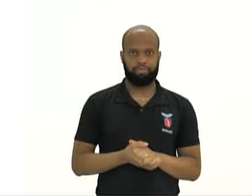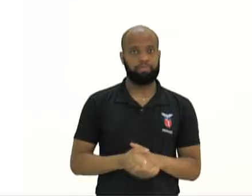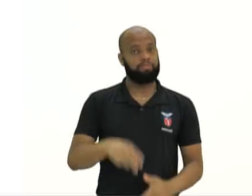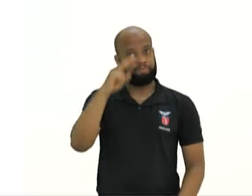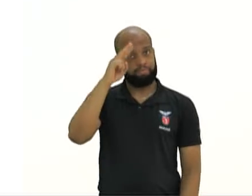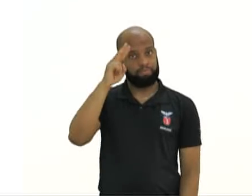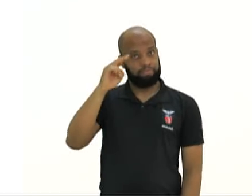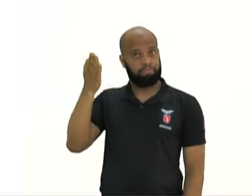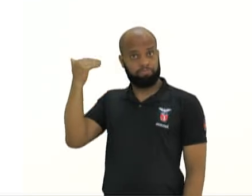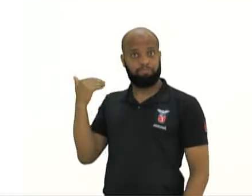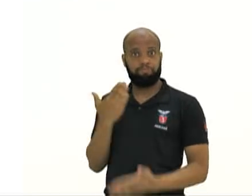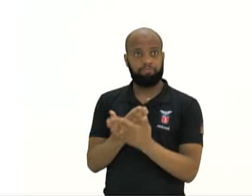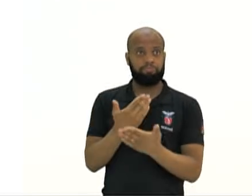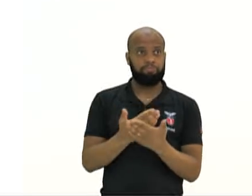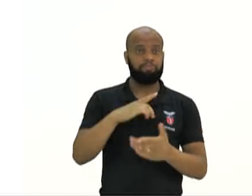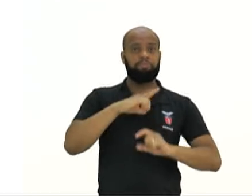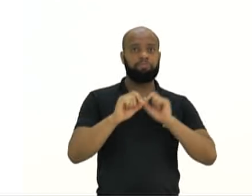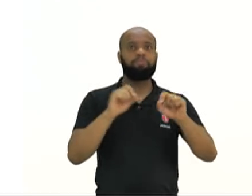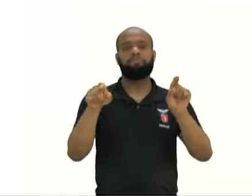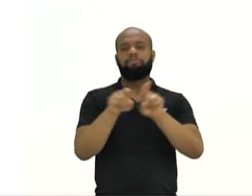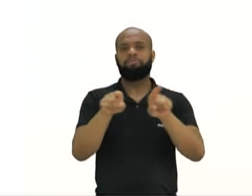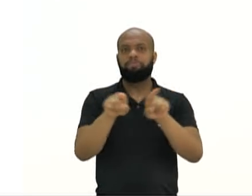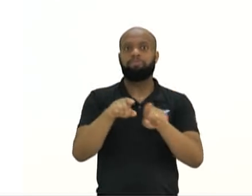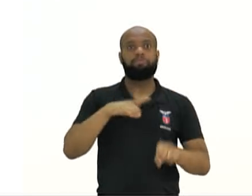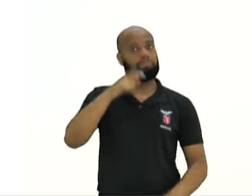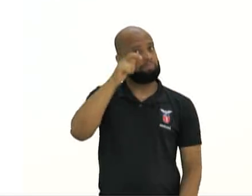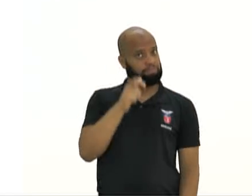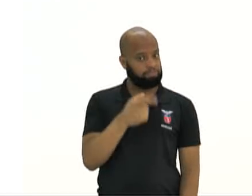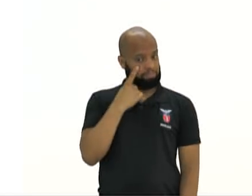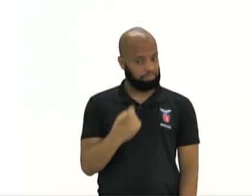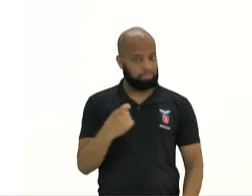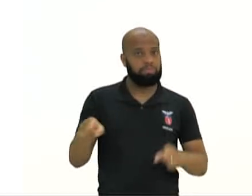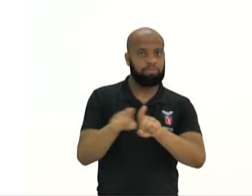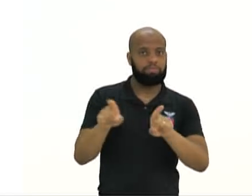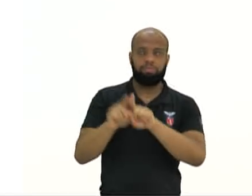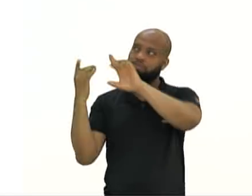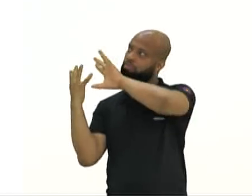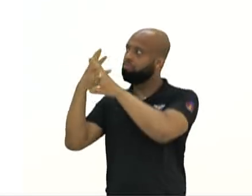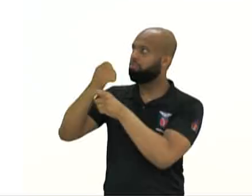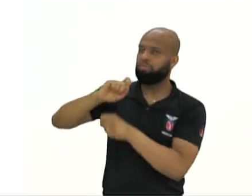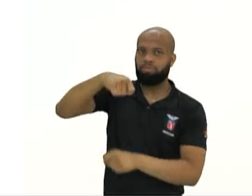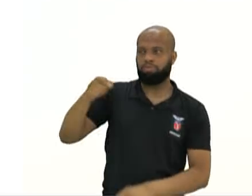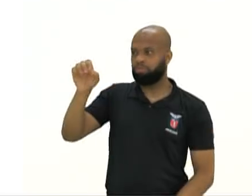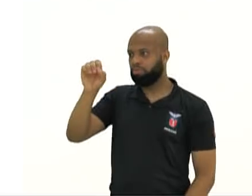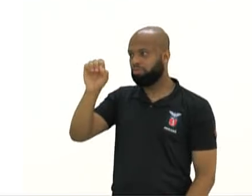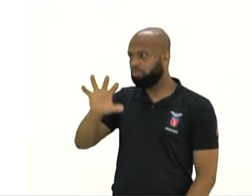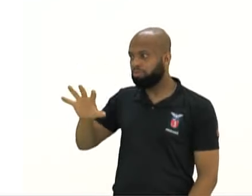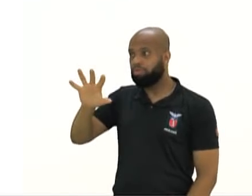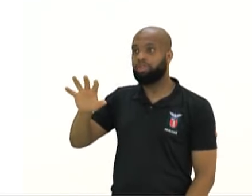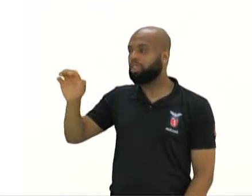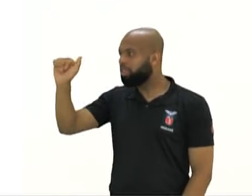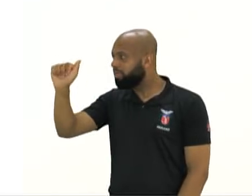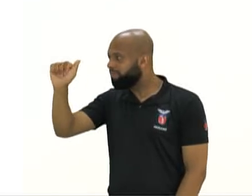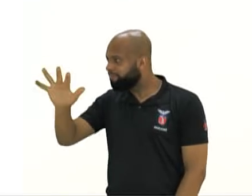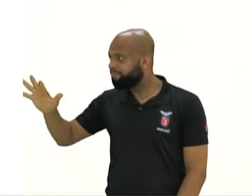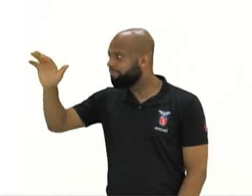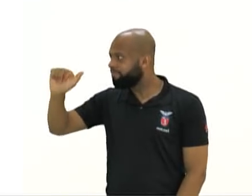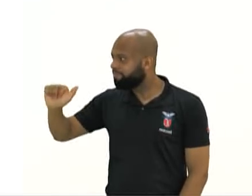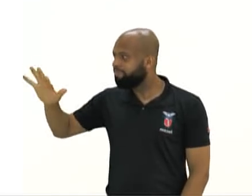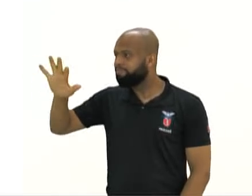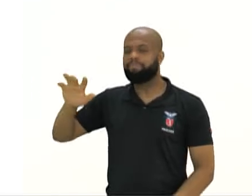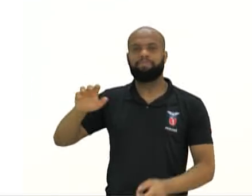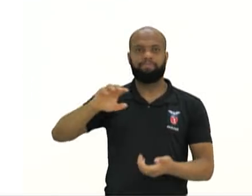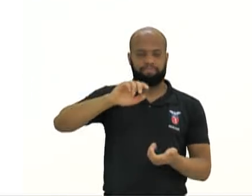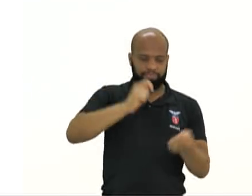Relembrando, na aula anterior, nós tivemos uma aula também bem interessante, aí fizemos uma retomada sobre a economia do continente asiático. O